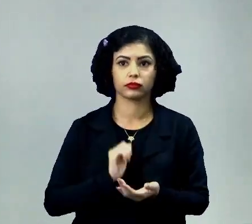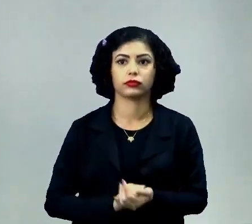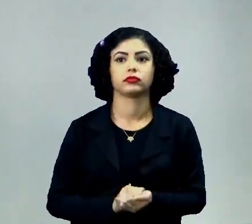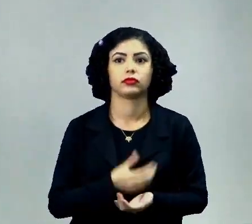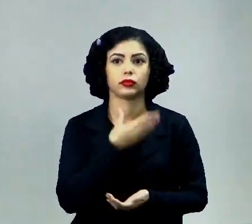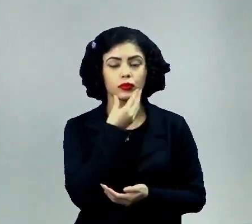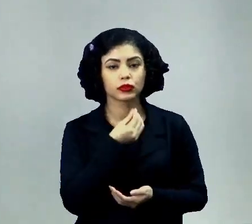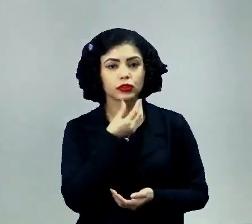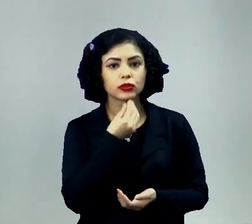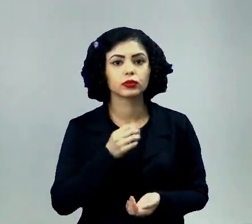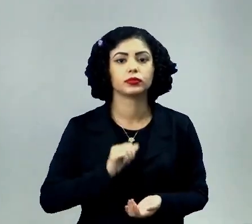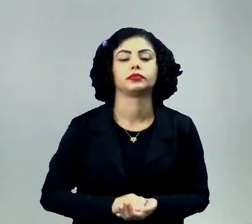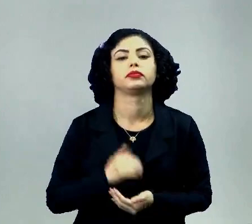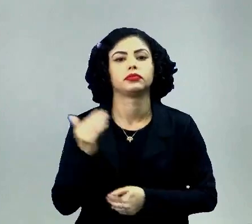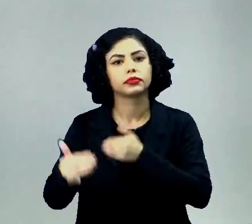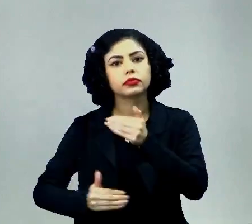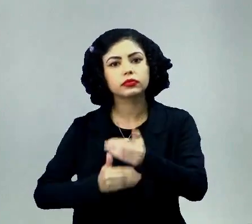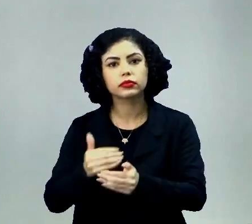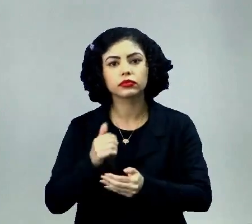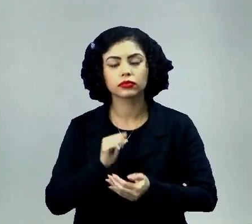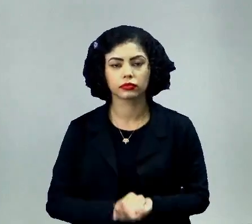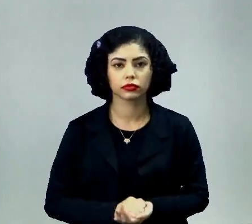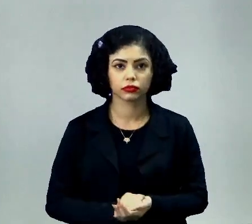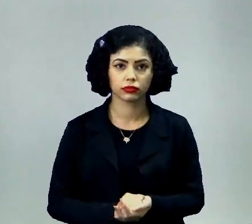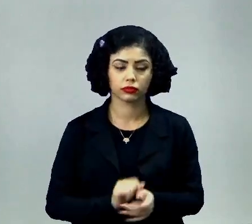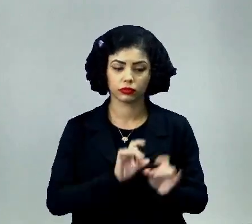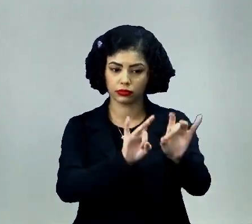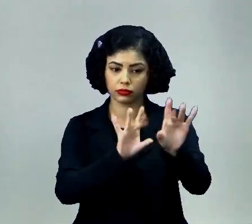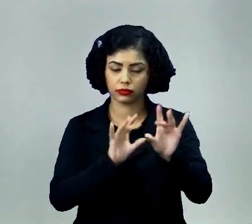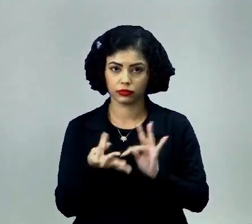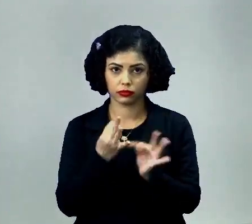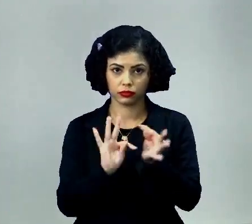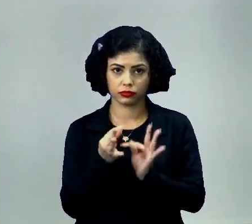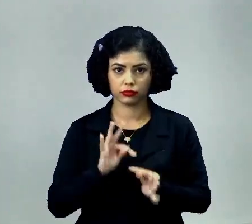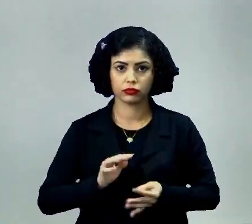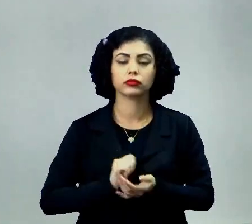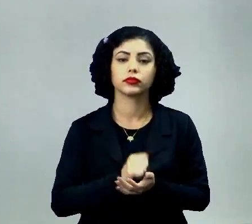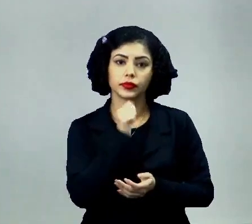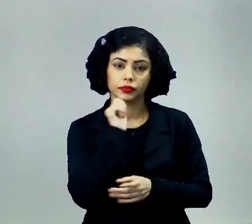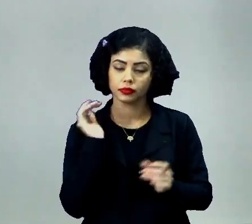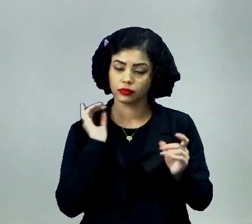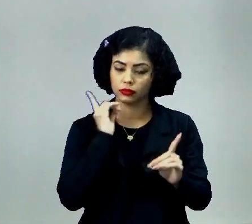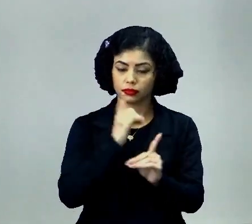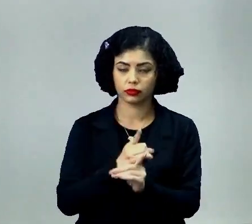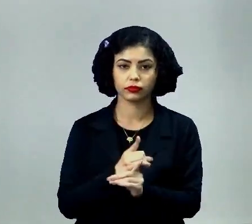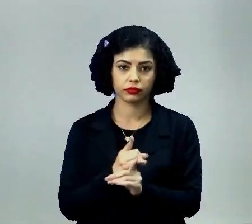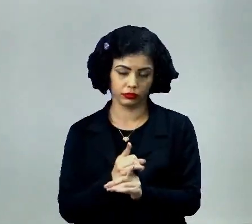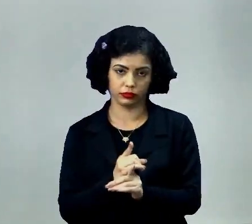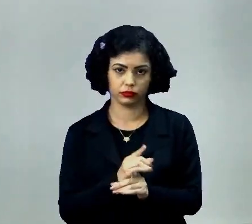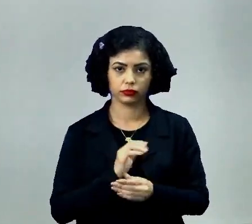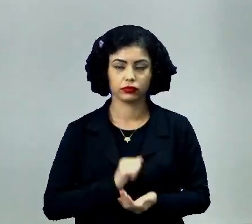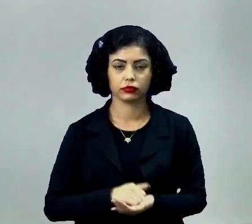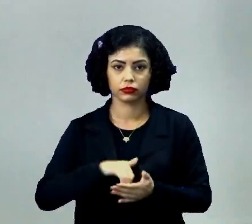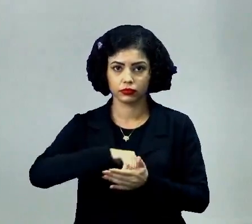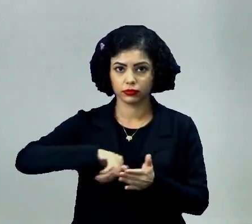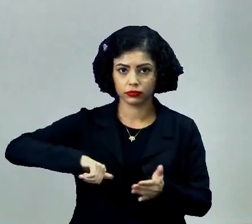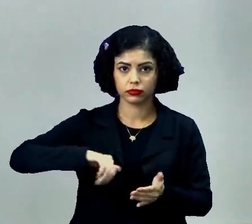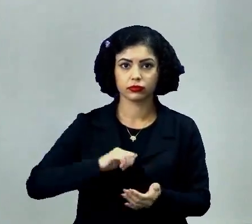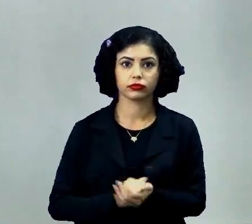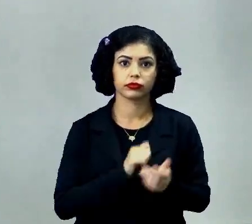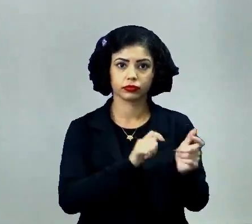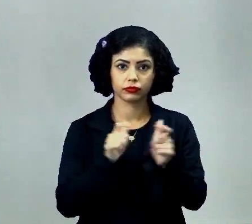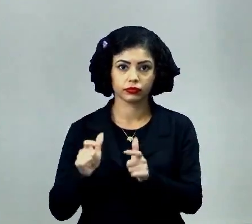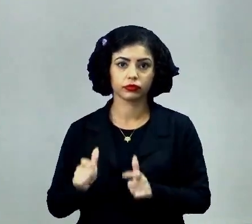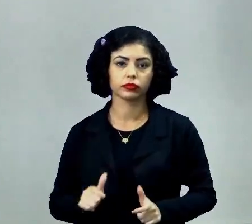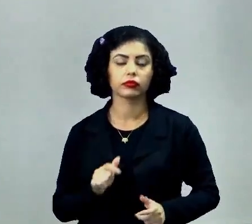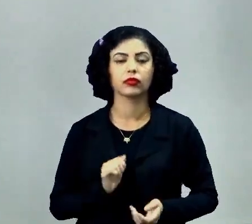O homem, de acordo com a evolução aí da tecnologia, ele conseguiu achar uma forma de tirar, um